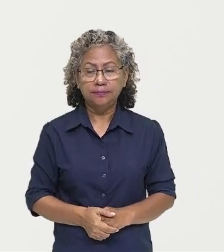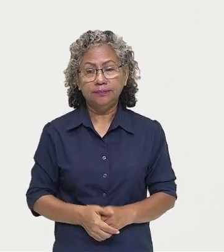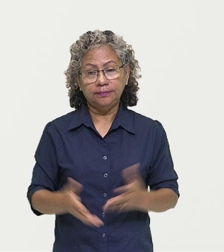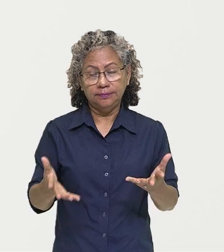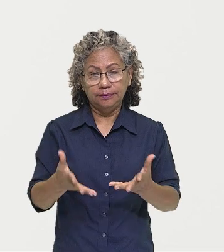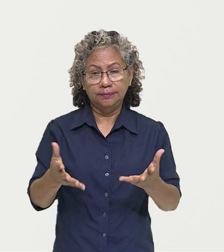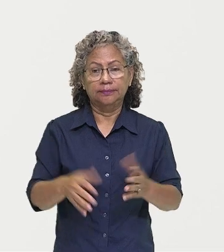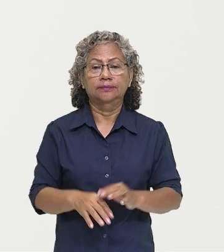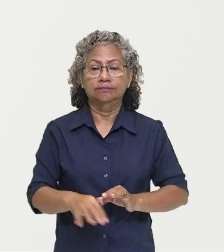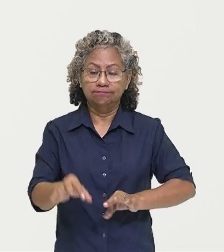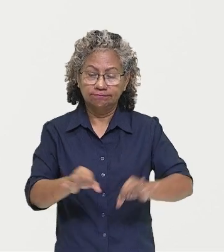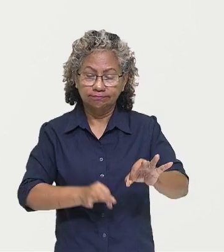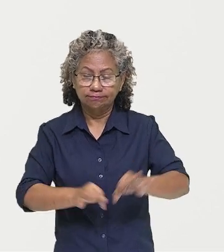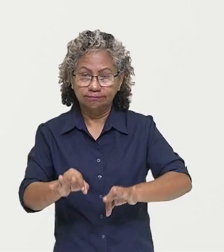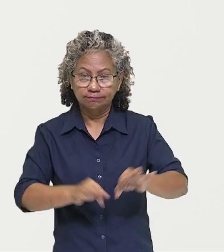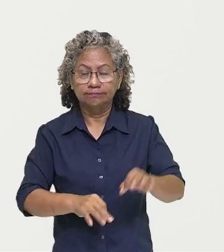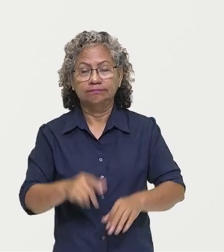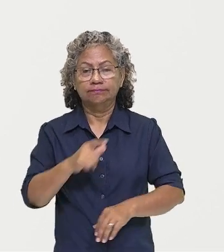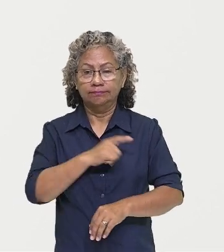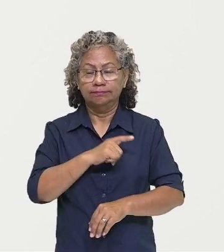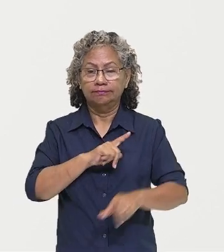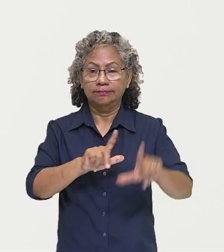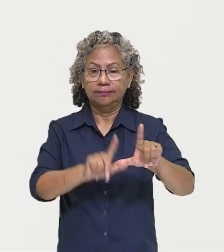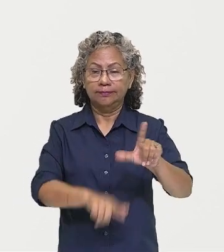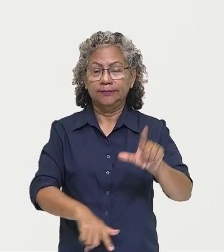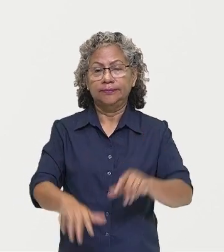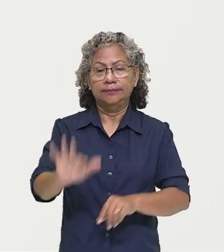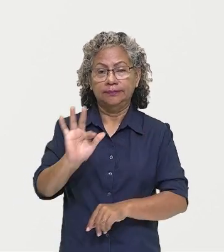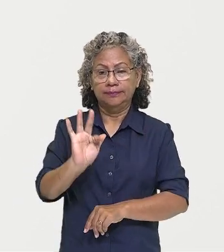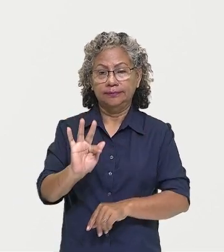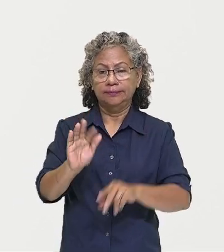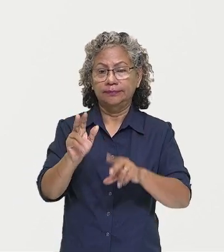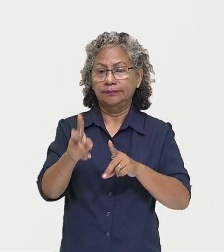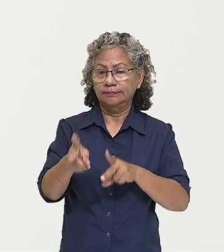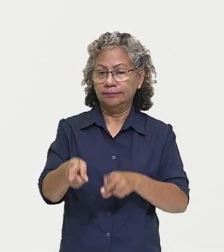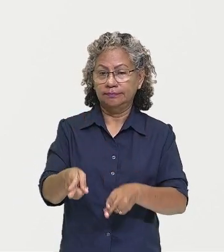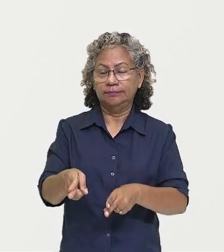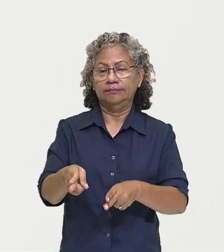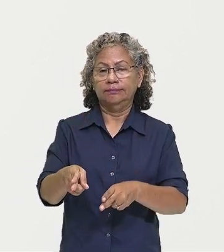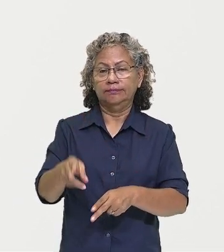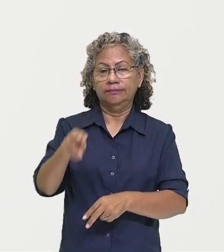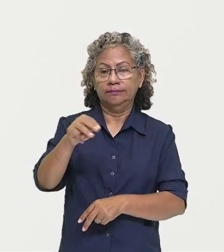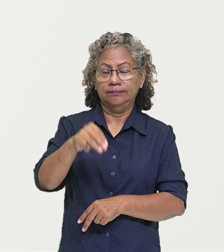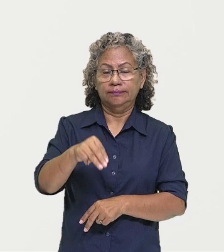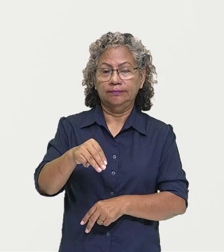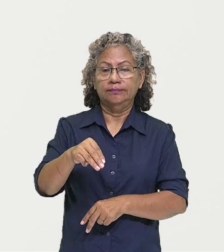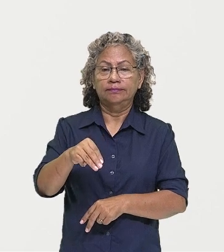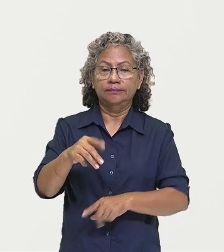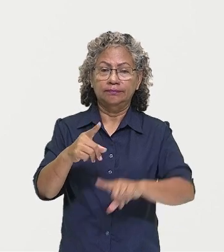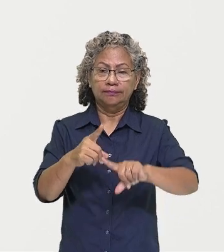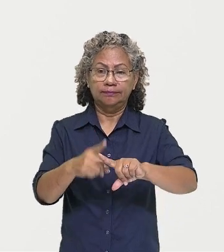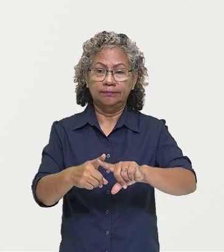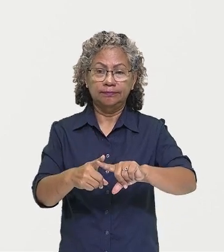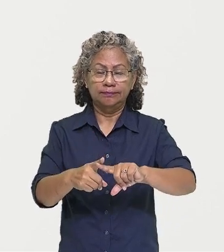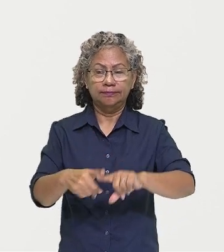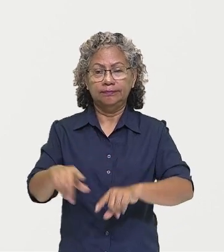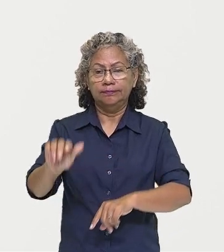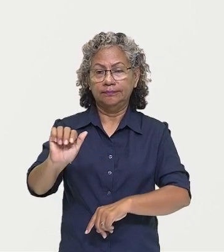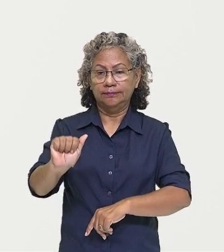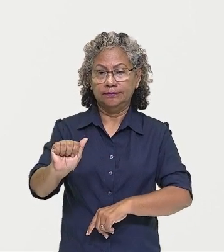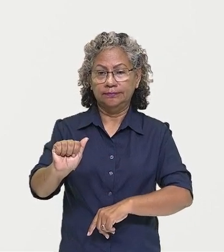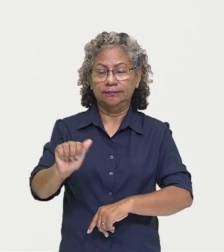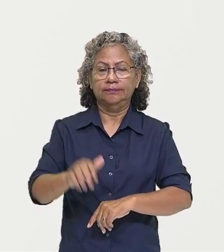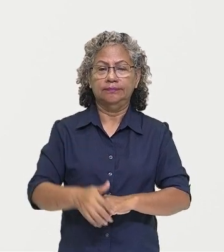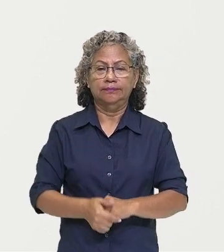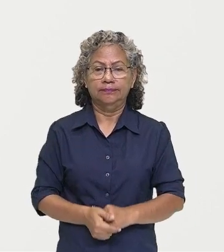massa vezes a aceleração. Só que eu não tenho aceleração, então eu encontro. Vejam aqui que